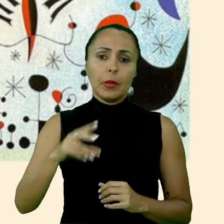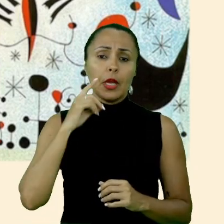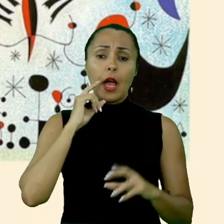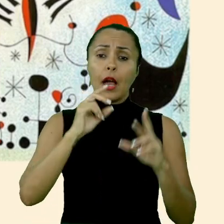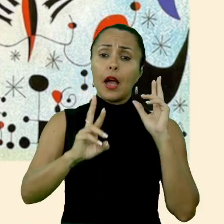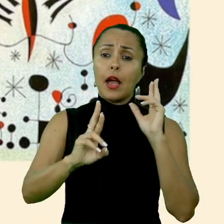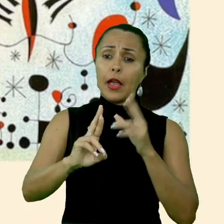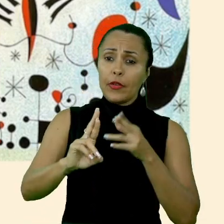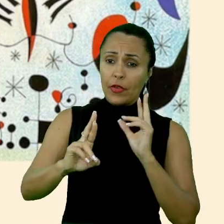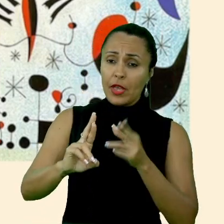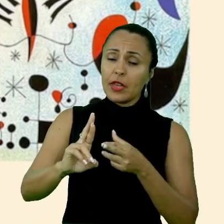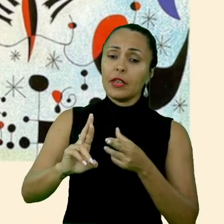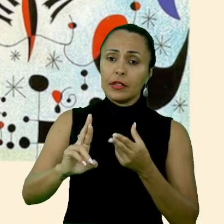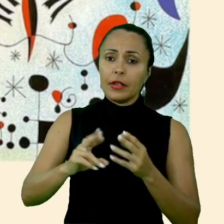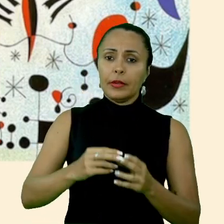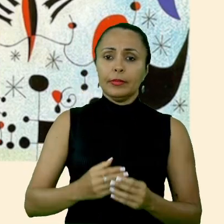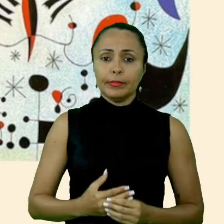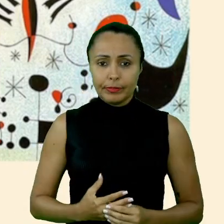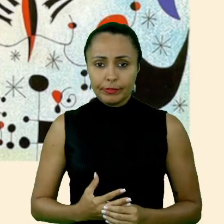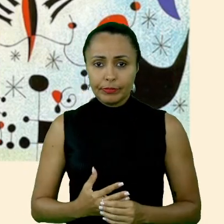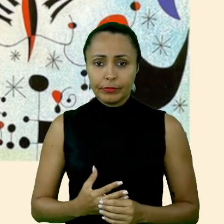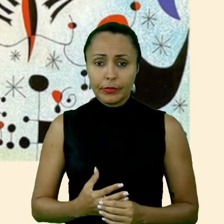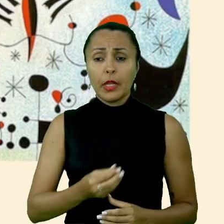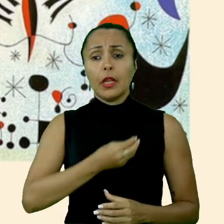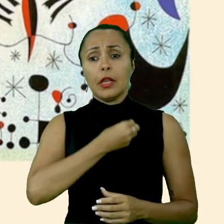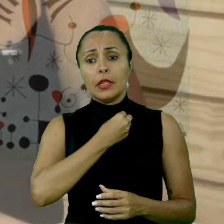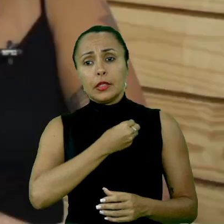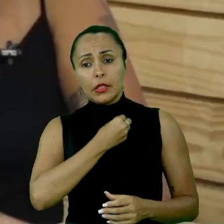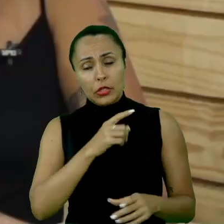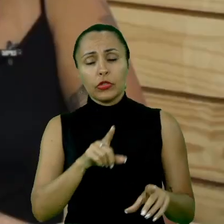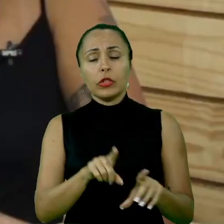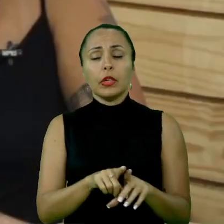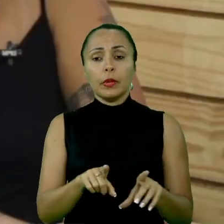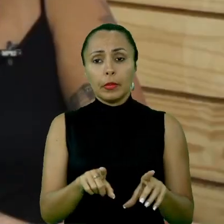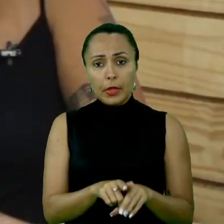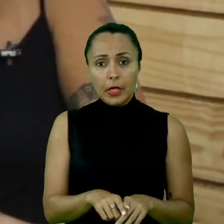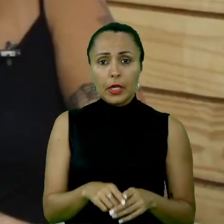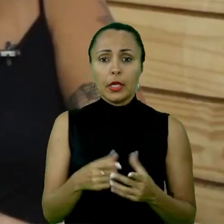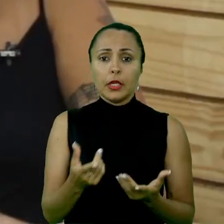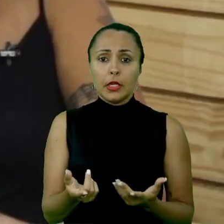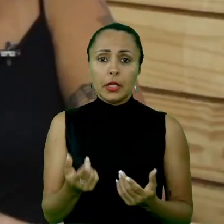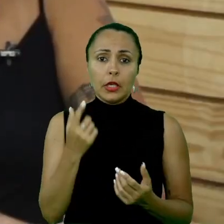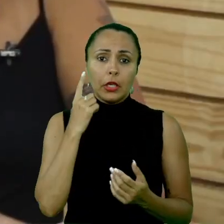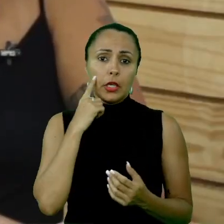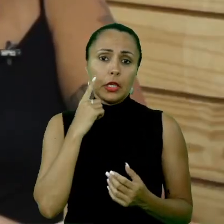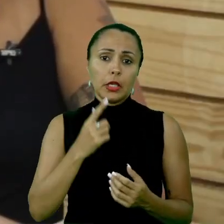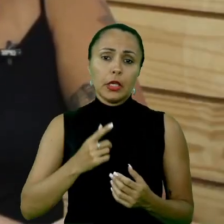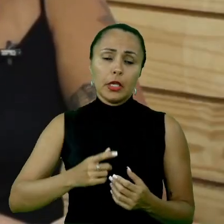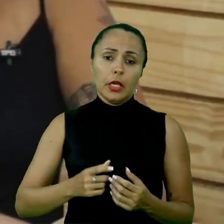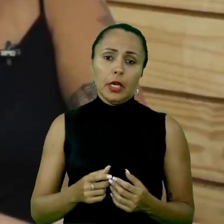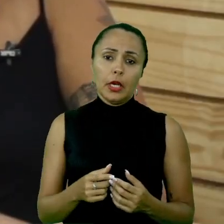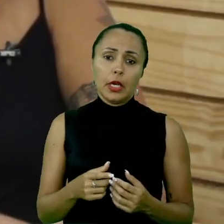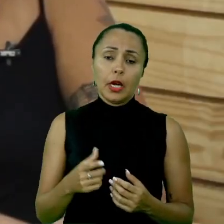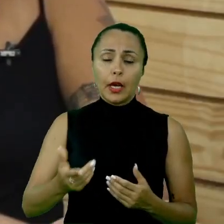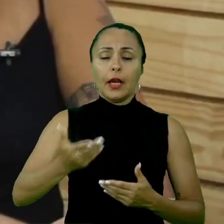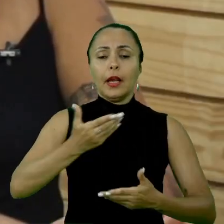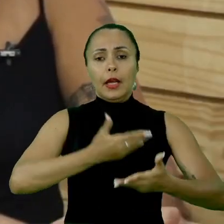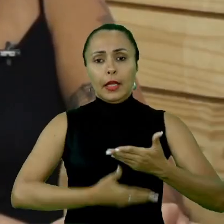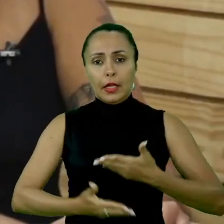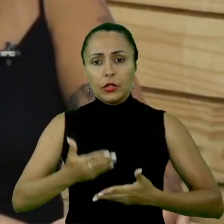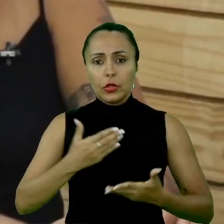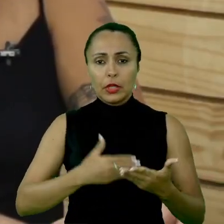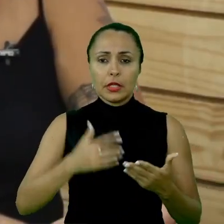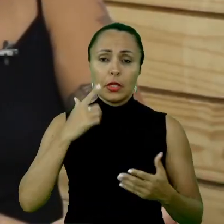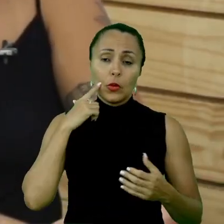referência ao autor. Mas existe também muito nessa questão da autoralidade as questões relacionadas ao